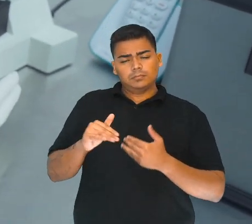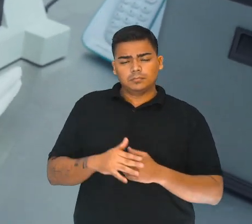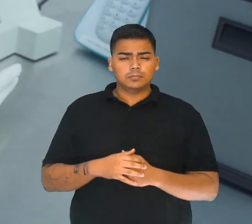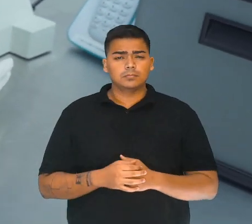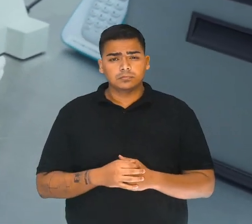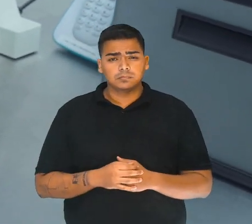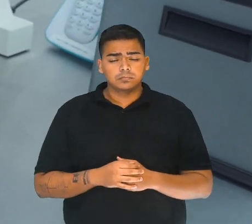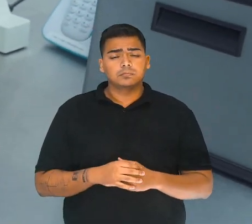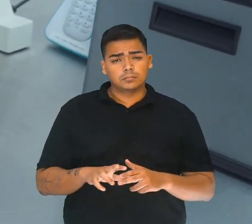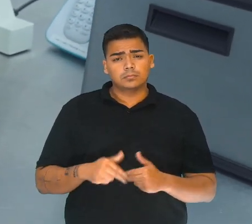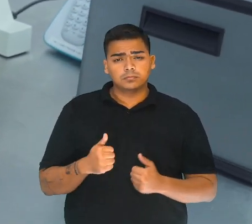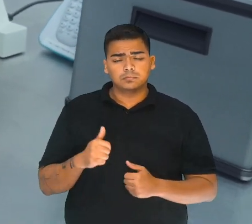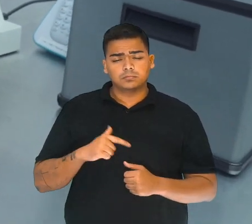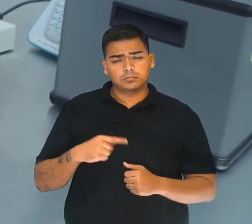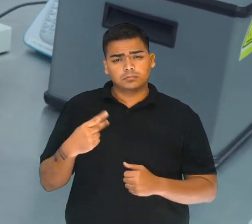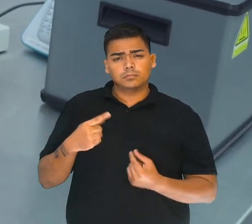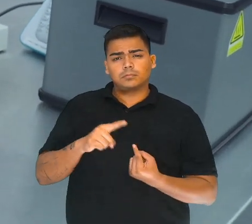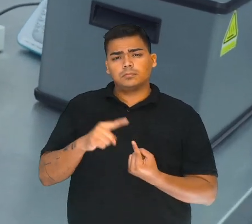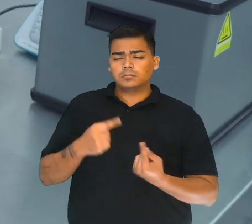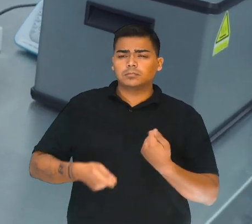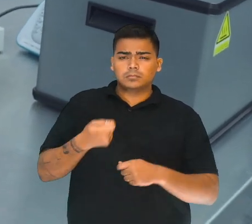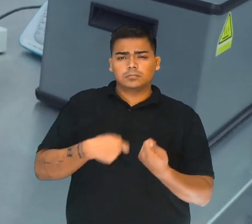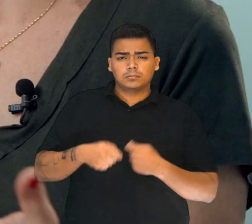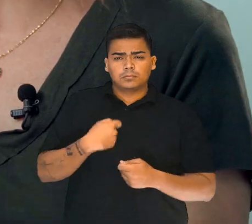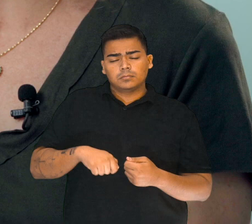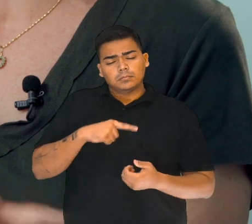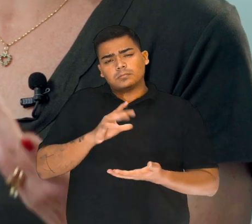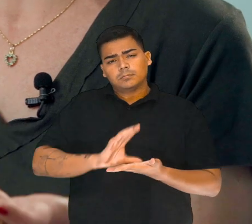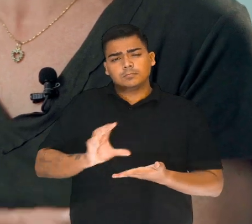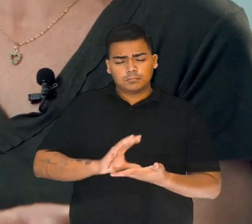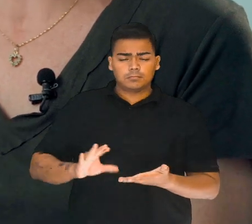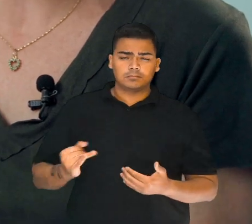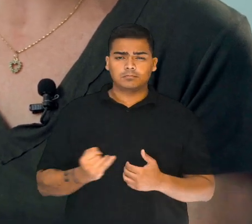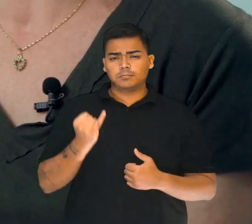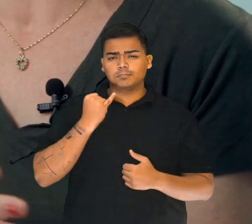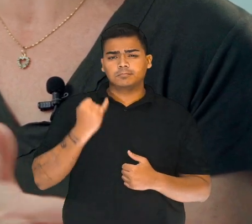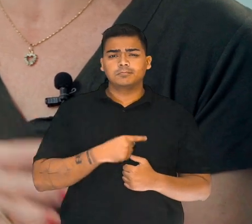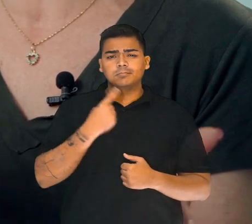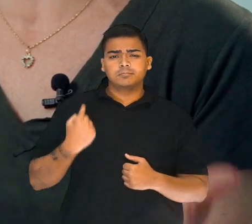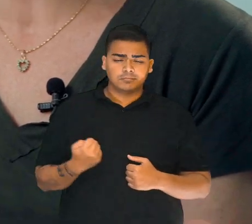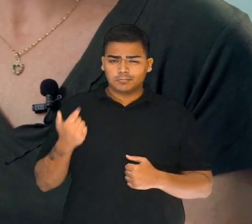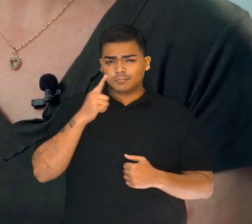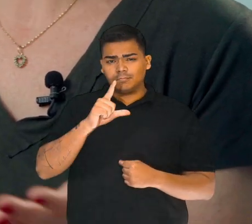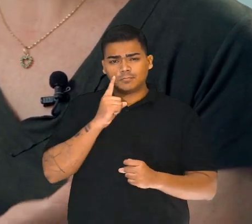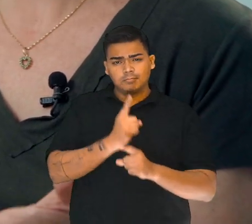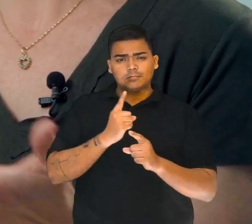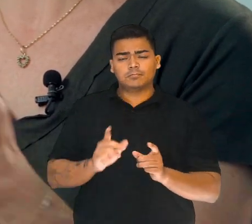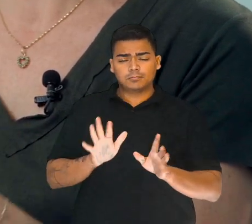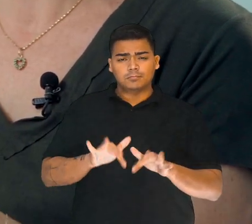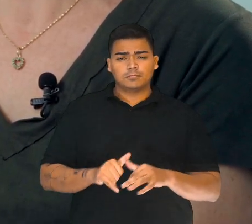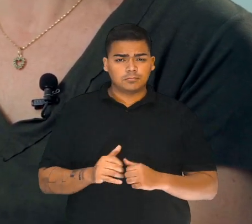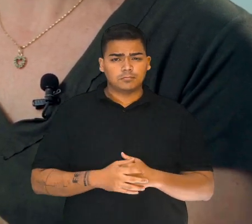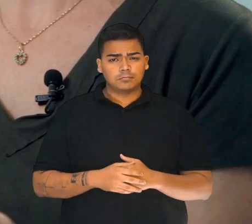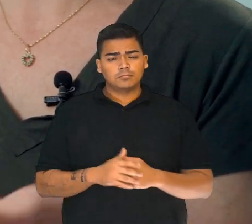esse risco. E justamente para um tipo de negócio onde o investimento é fundamental para que a gente consiga chegar